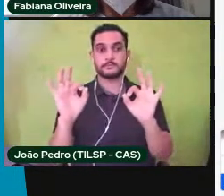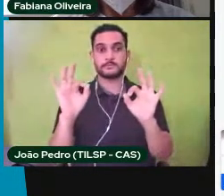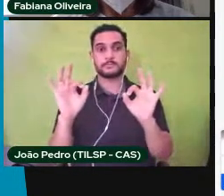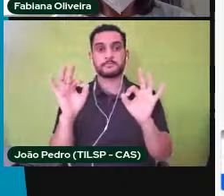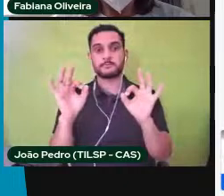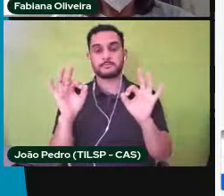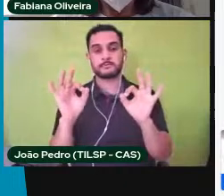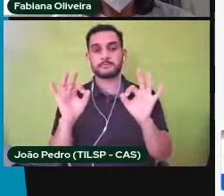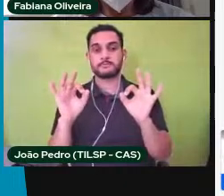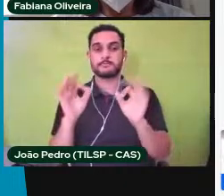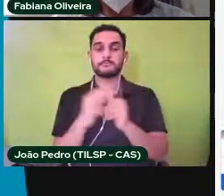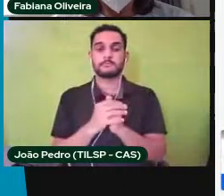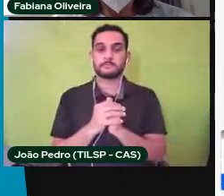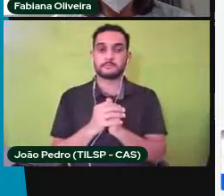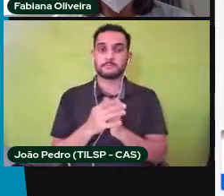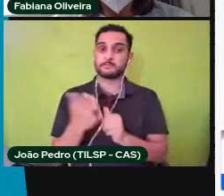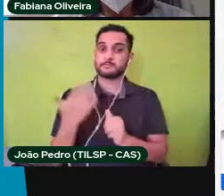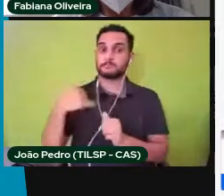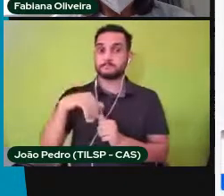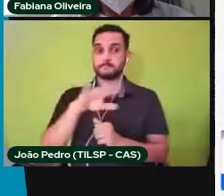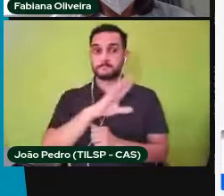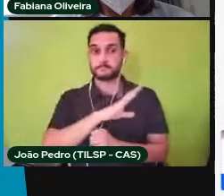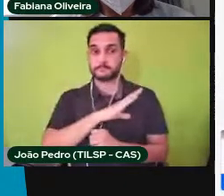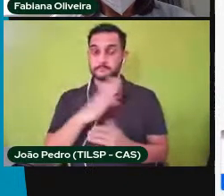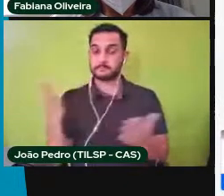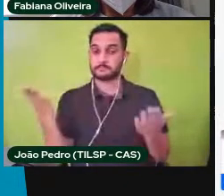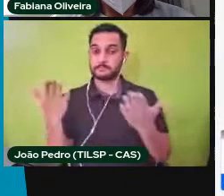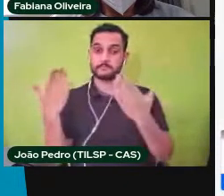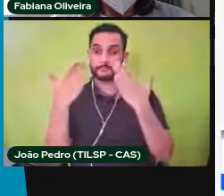discussões. Nós estamos diante